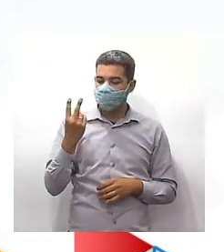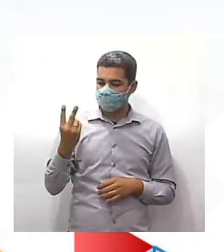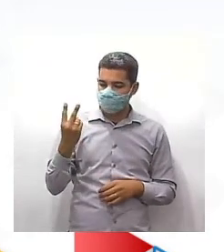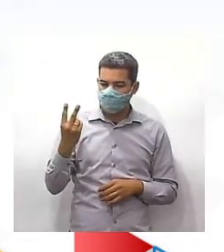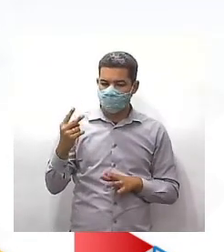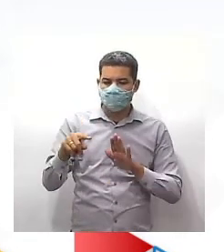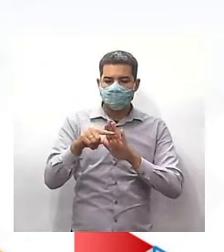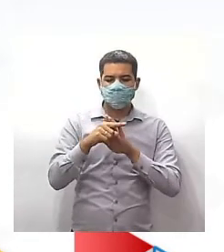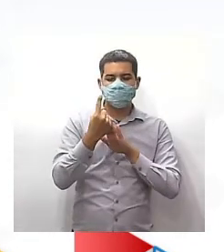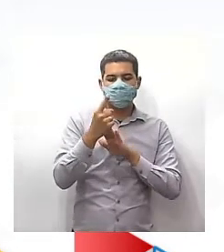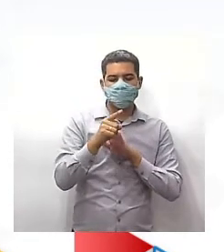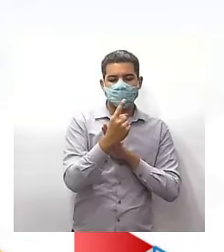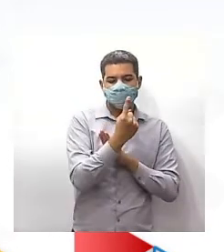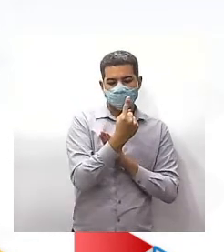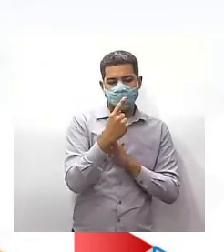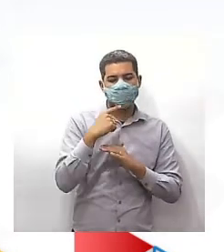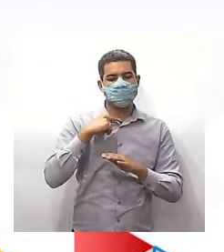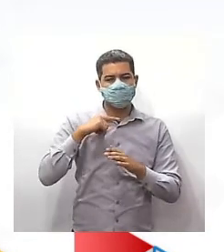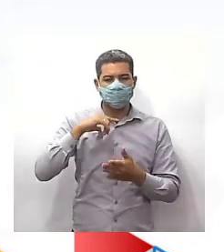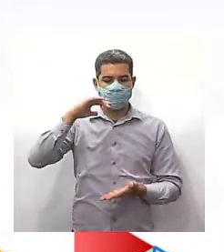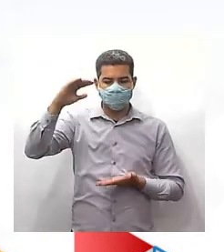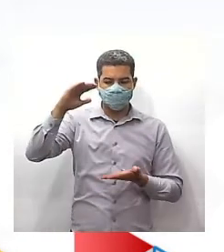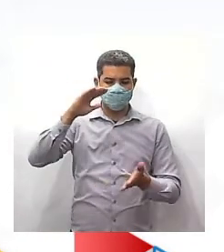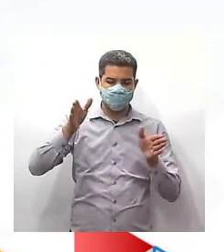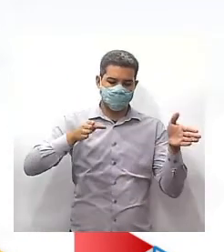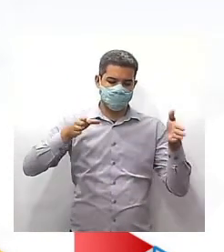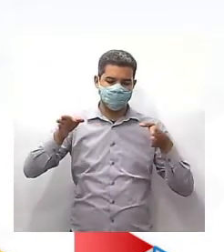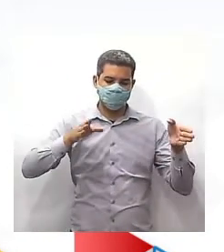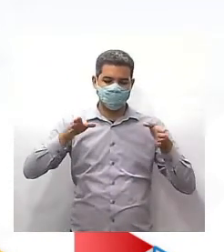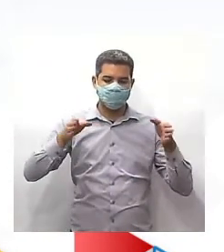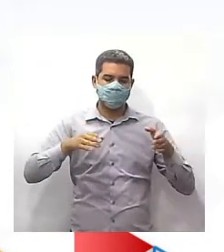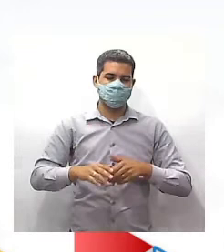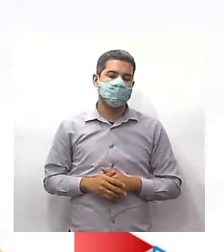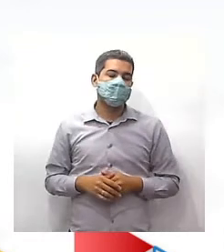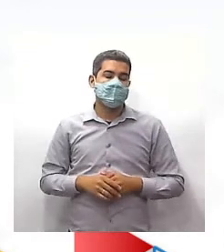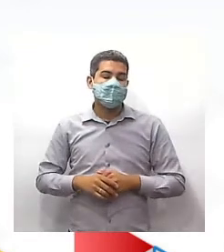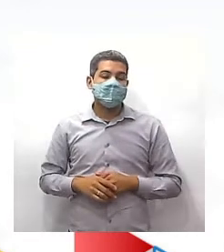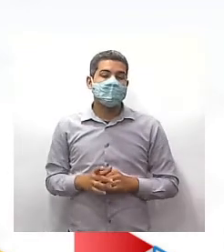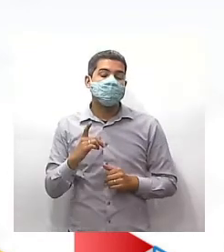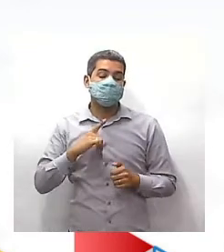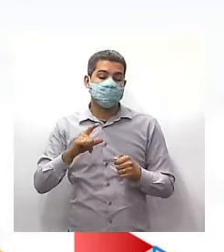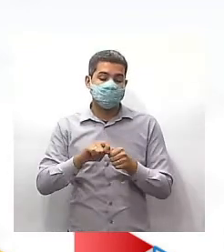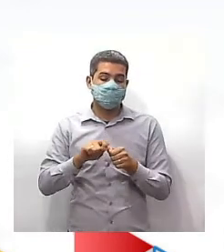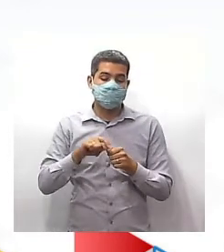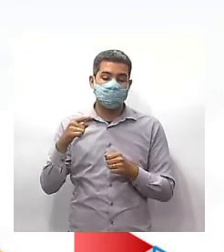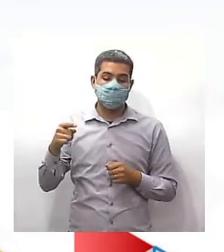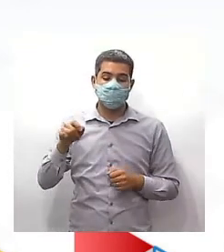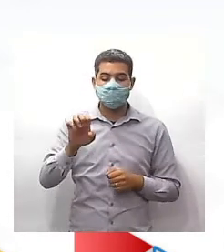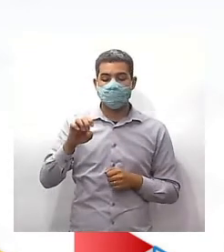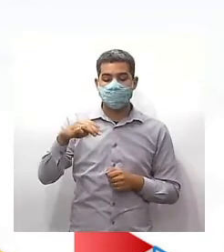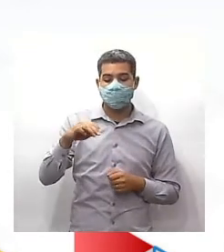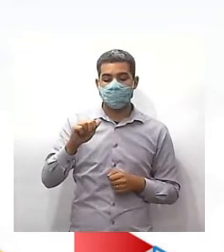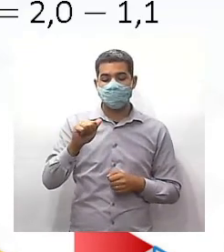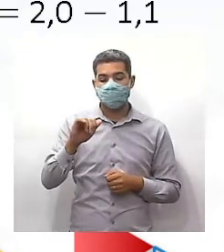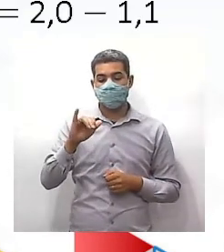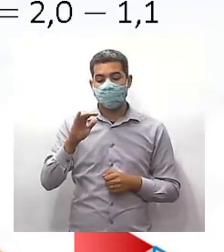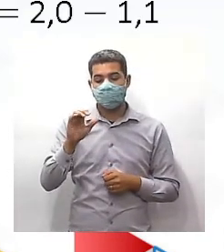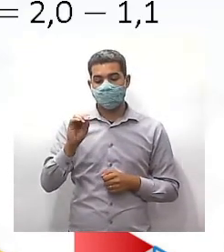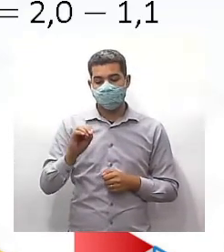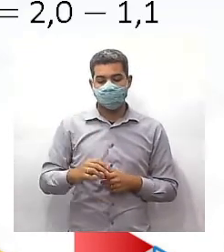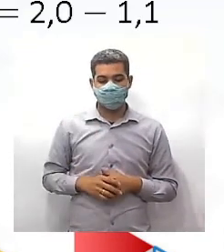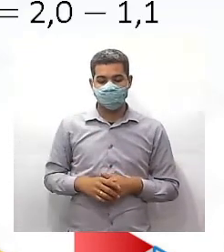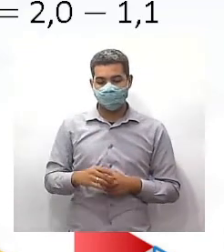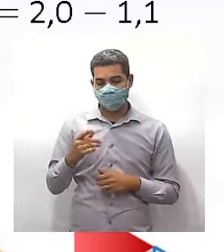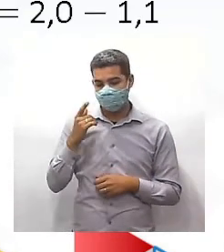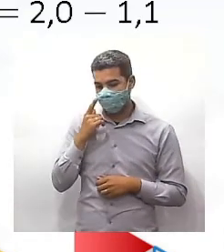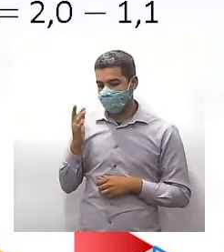ter a amplitude aí da produção em toneladas. Depois eu vou fazer isso, é claro, com emissão do dióxido de carbono, tá